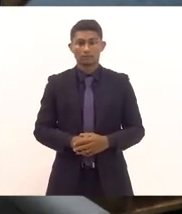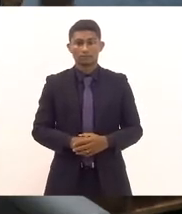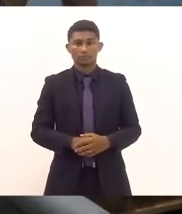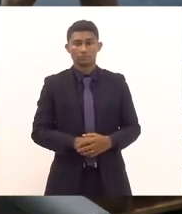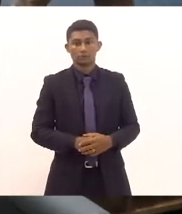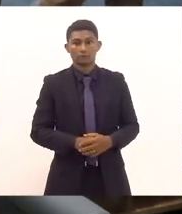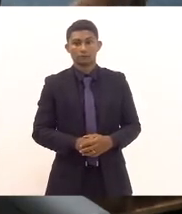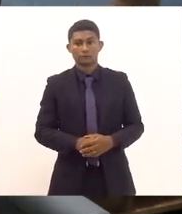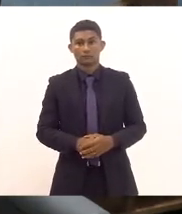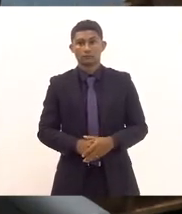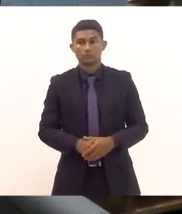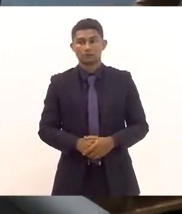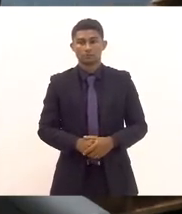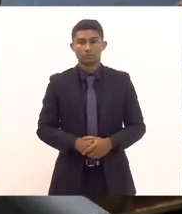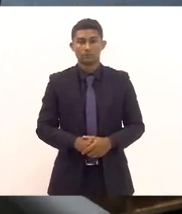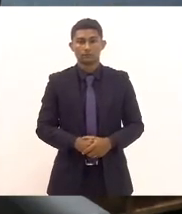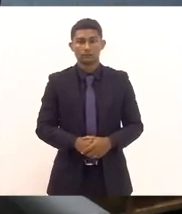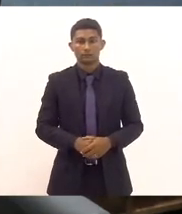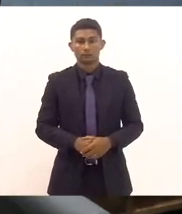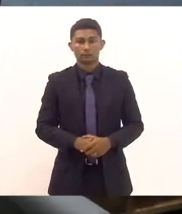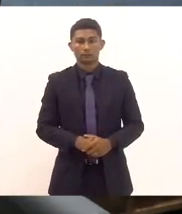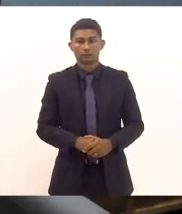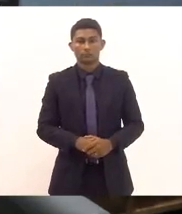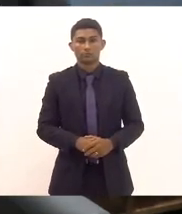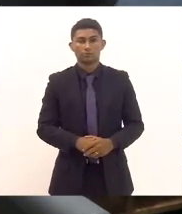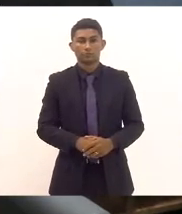camisa do Brasil e fardo